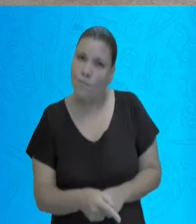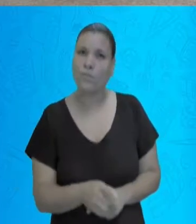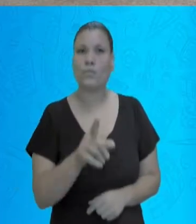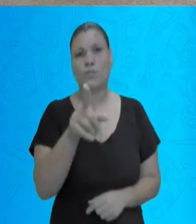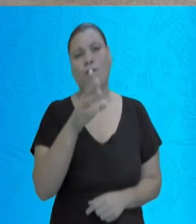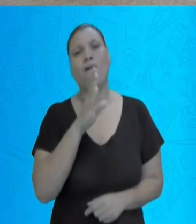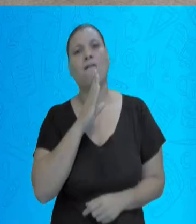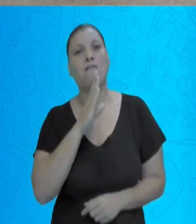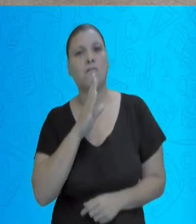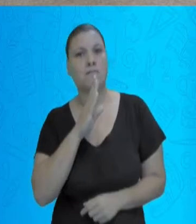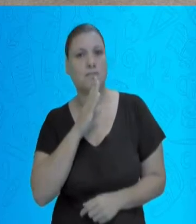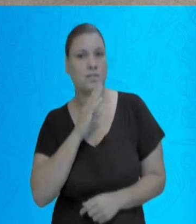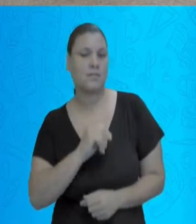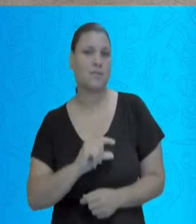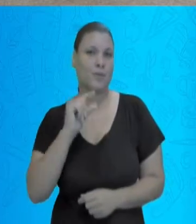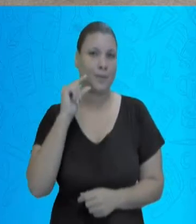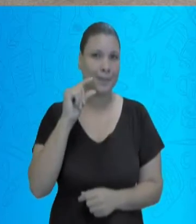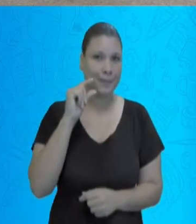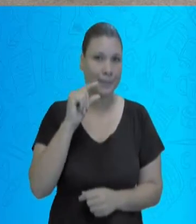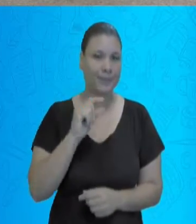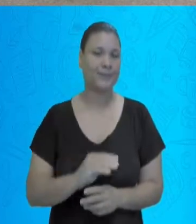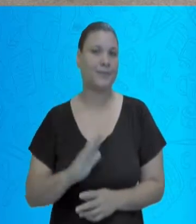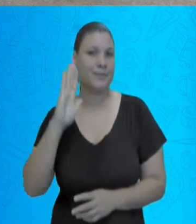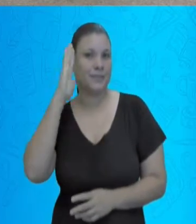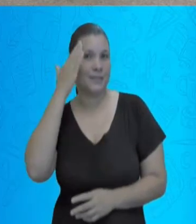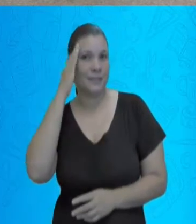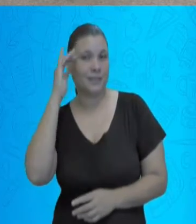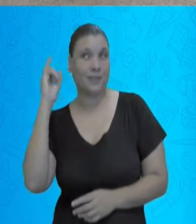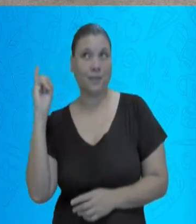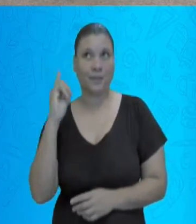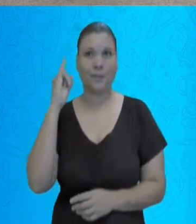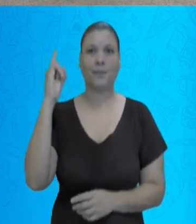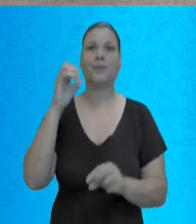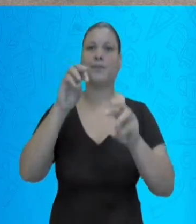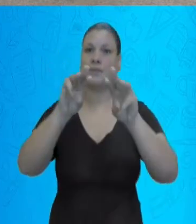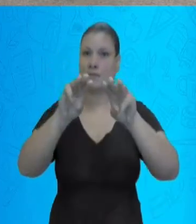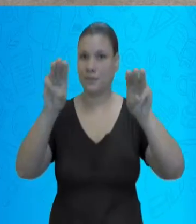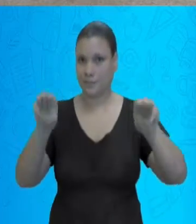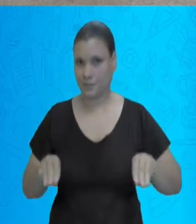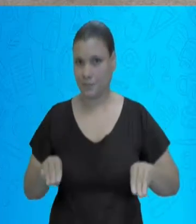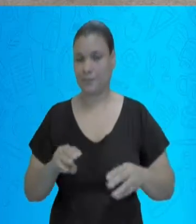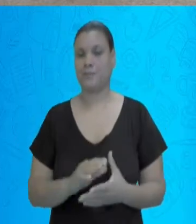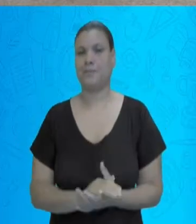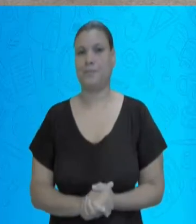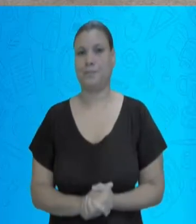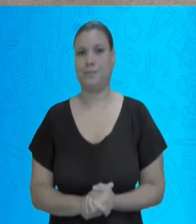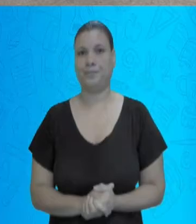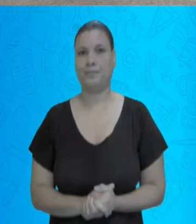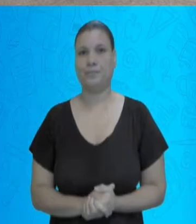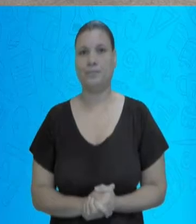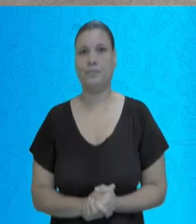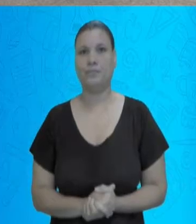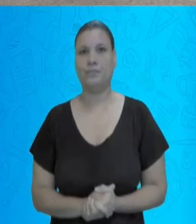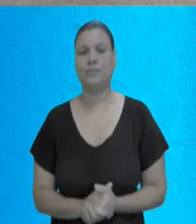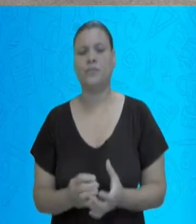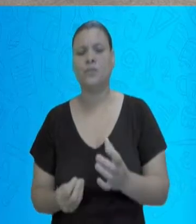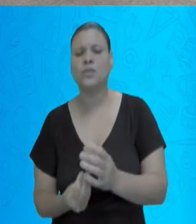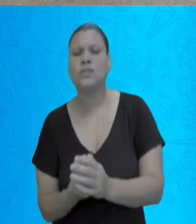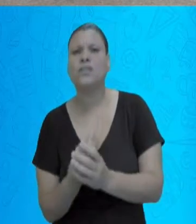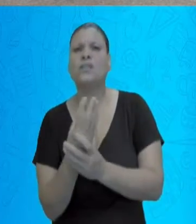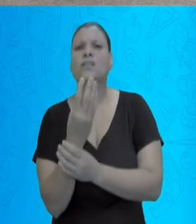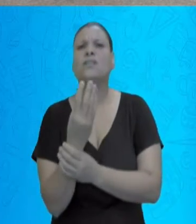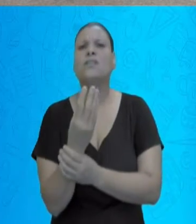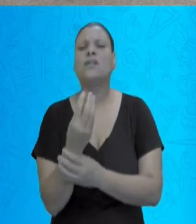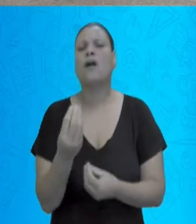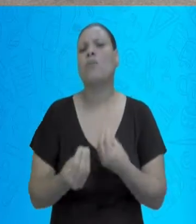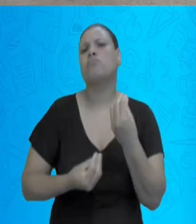gente conhecer para entender a importância de um museu. Como surgiram os museus? Então isso